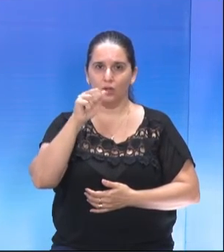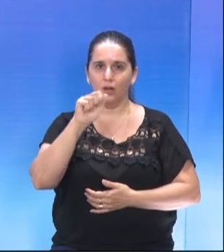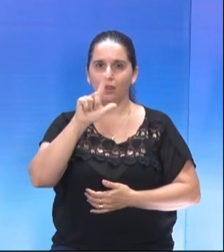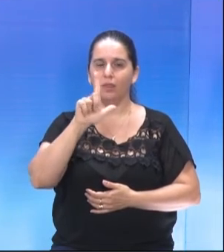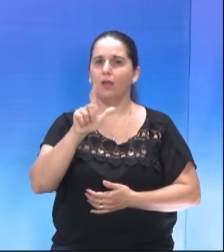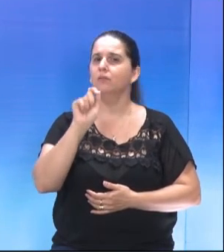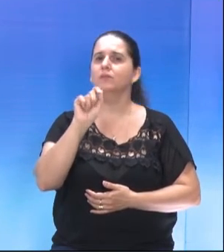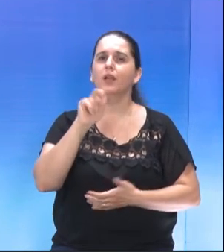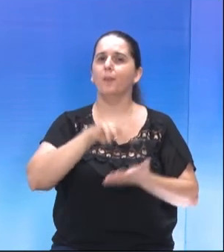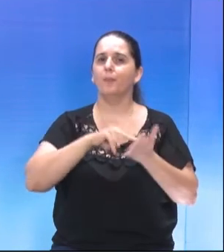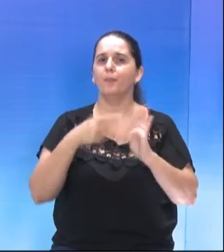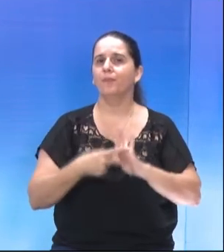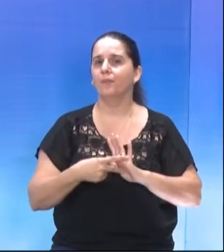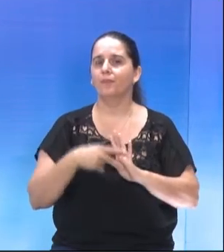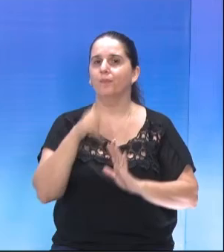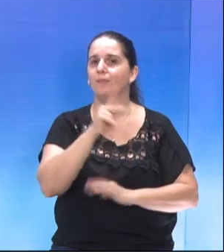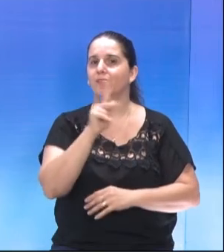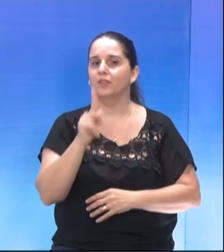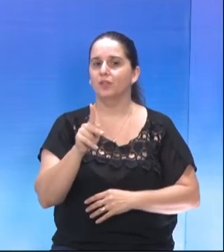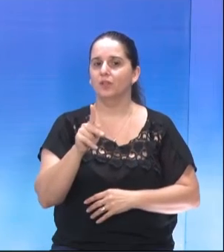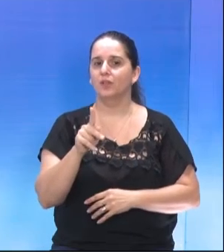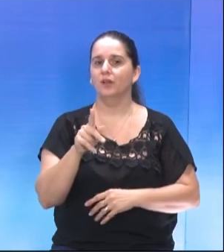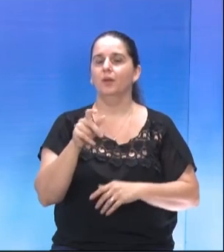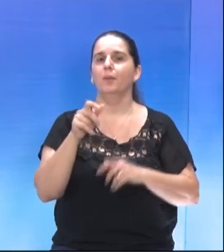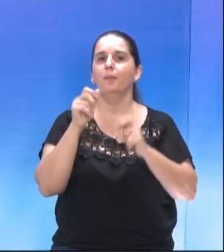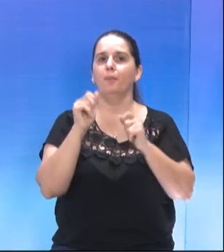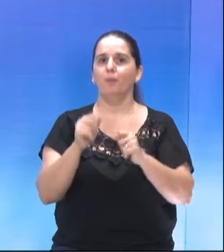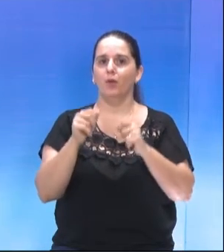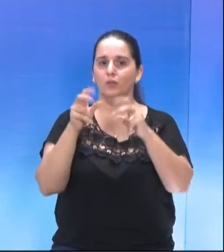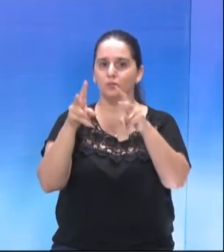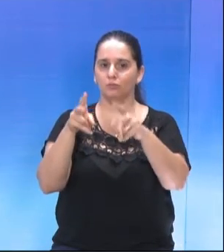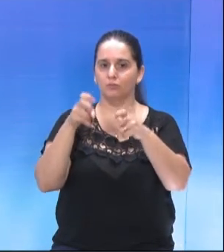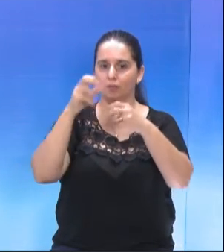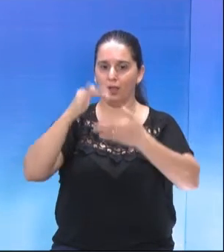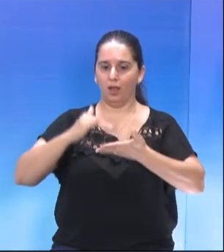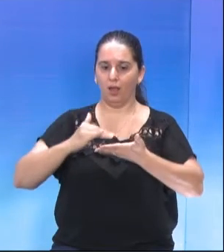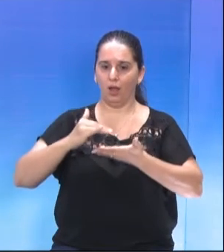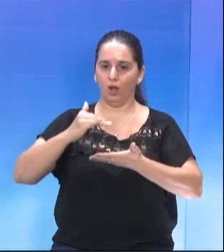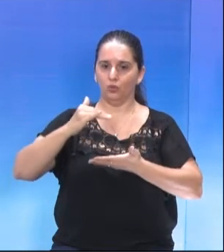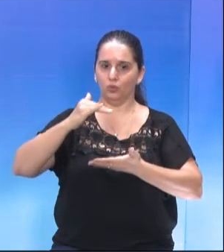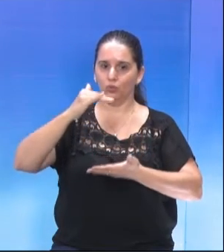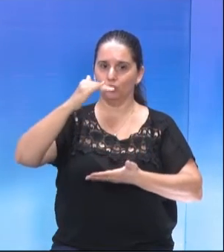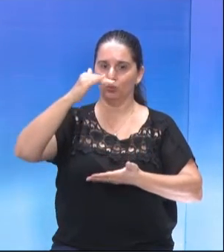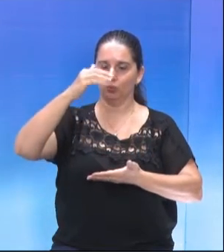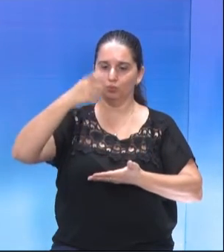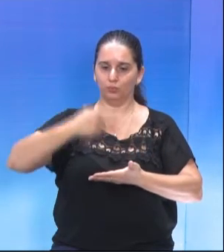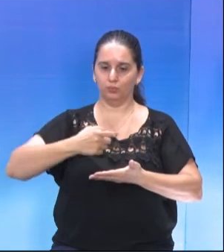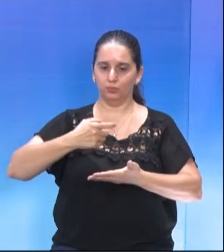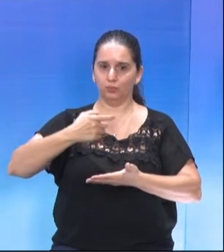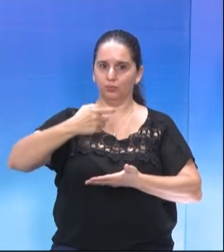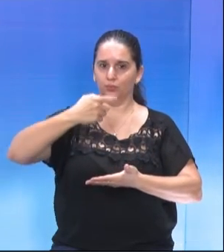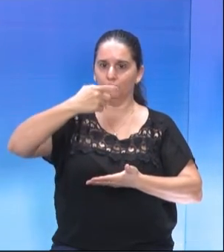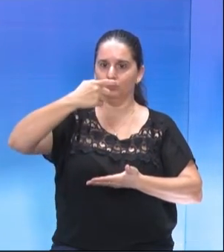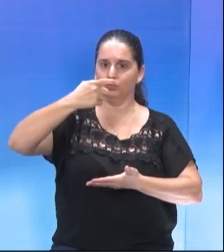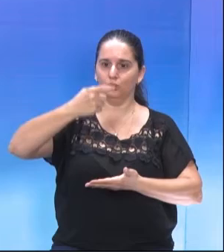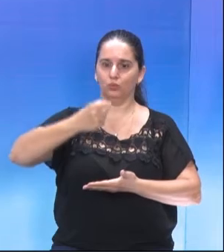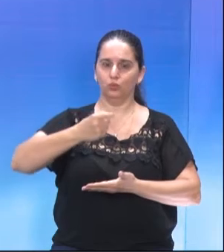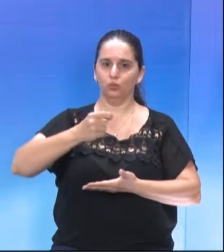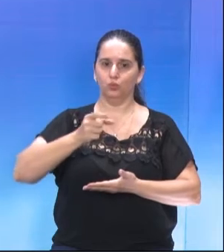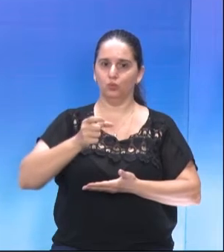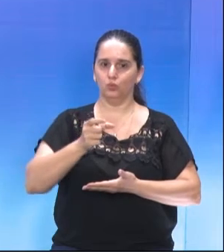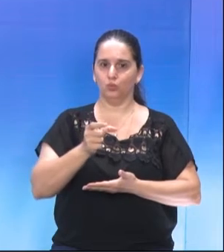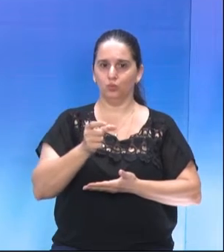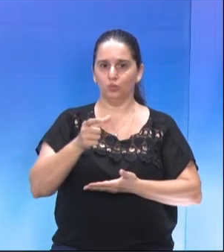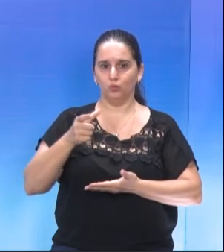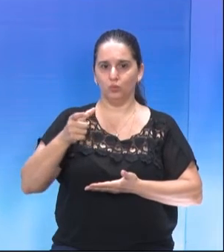utilizamos, então, uma obra onde nós podemos identificar a altura do objeto, a largura